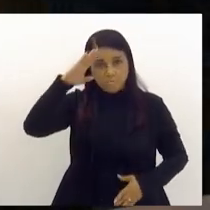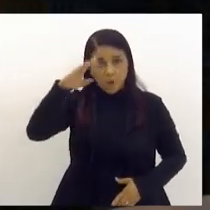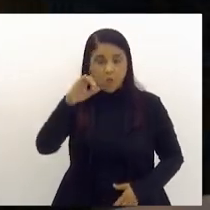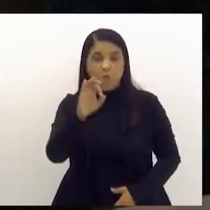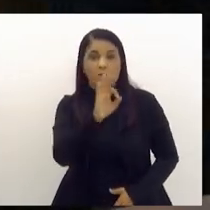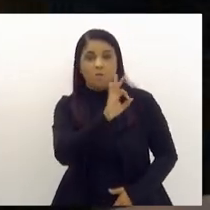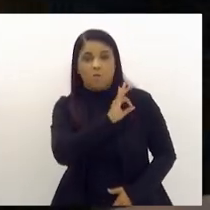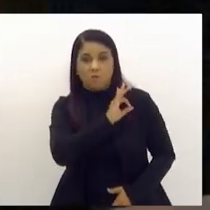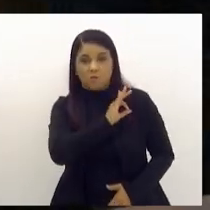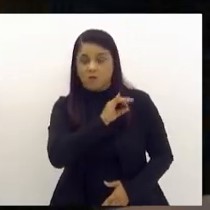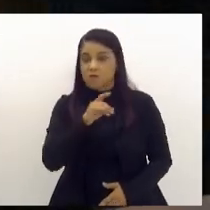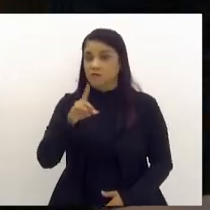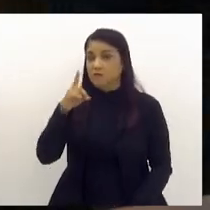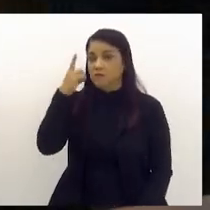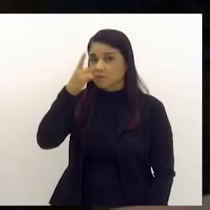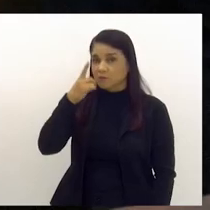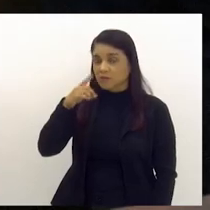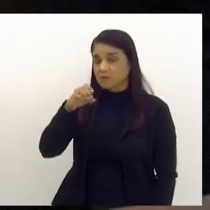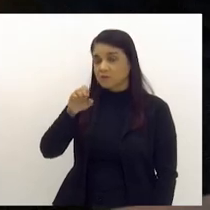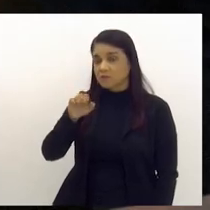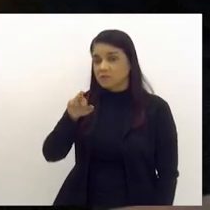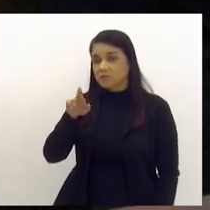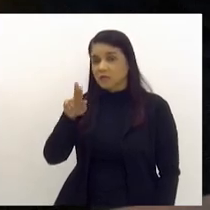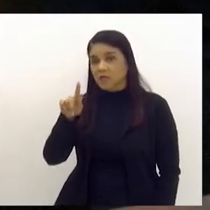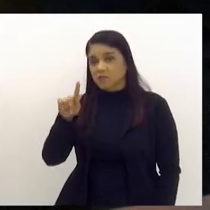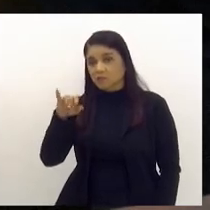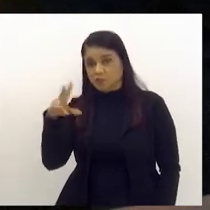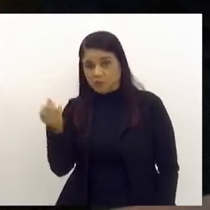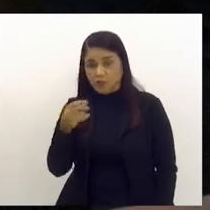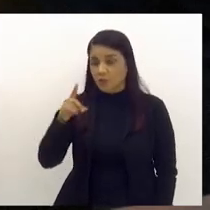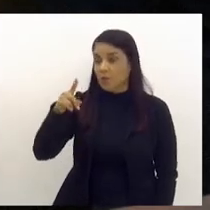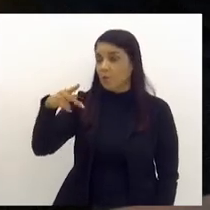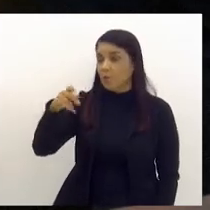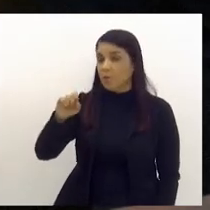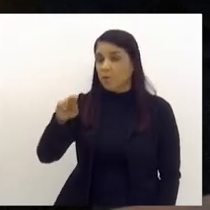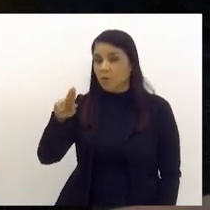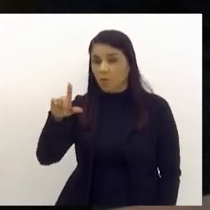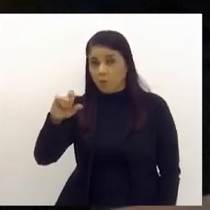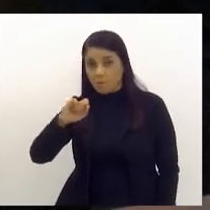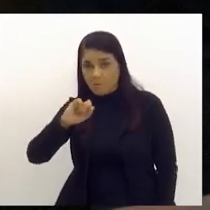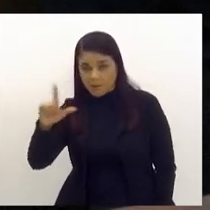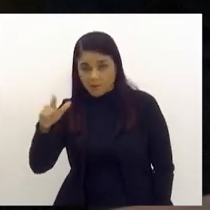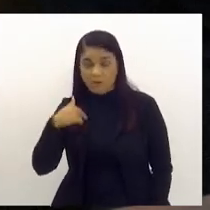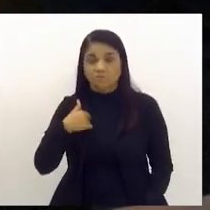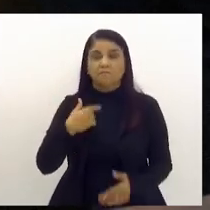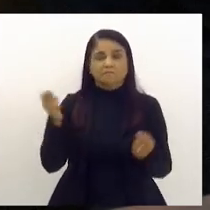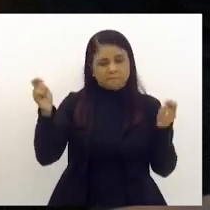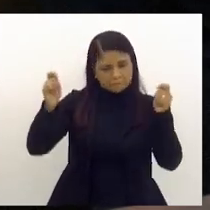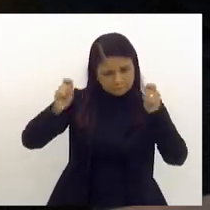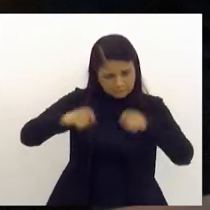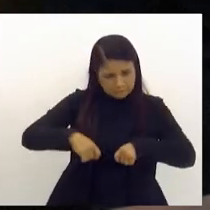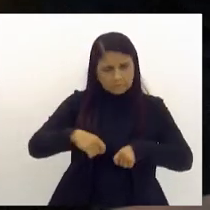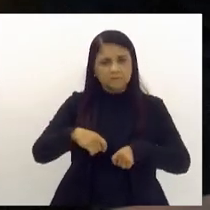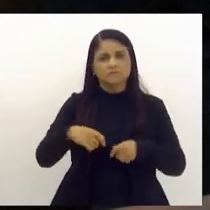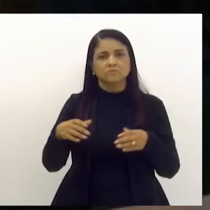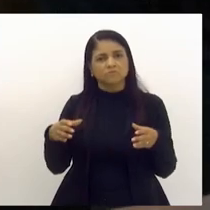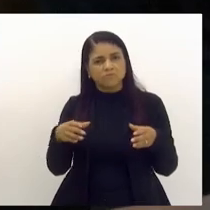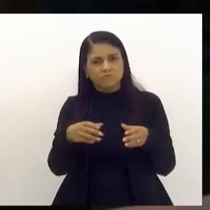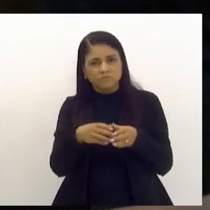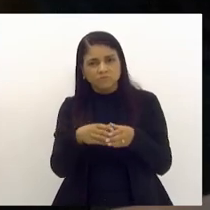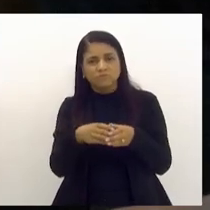deputado Serginho, as forças policiais do Estado, elas têm plenas condições de lidar com o que